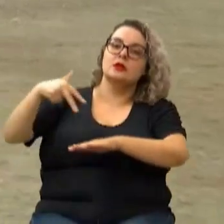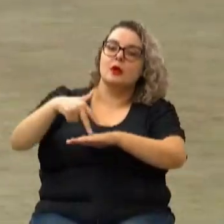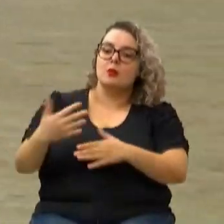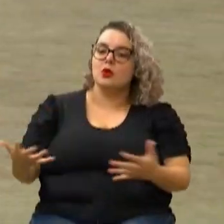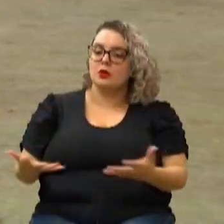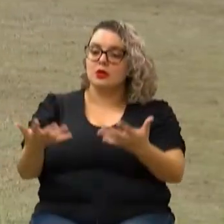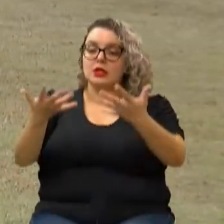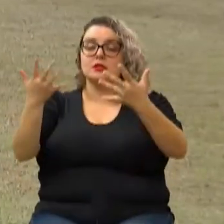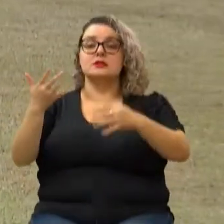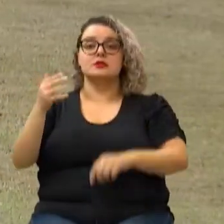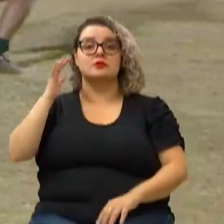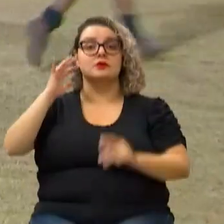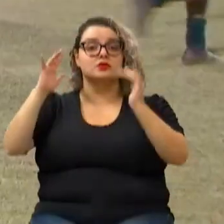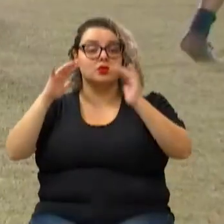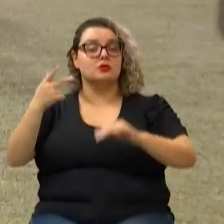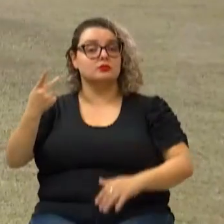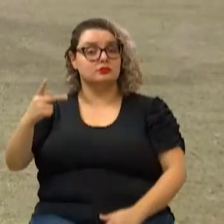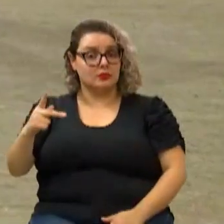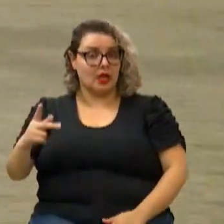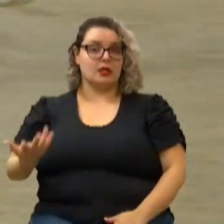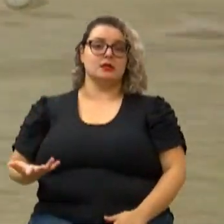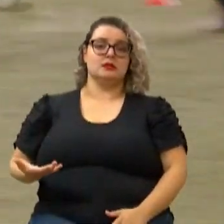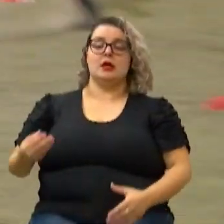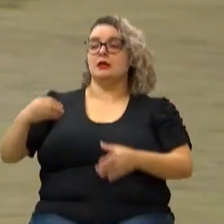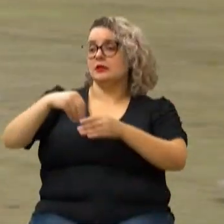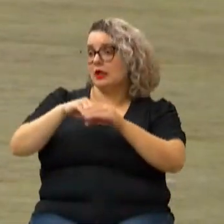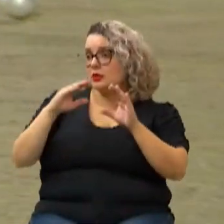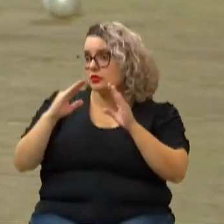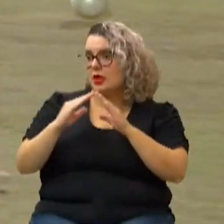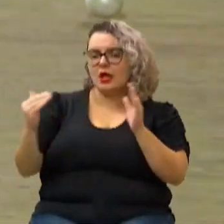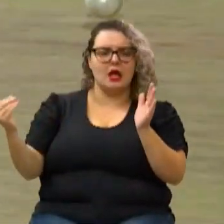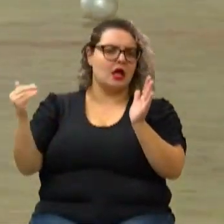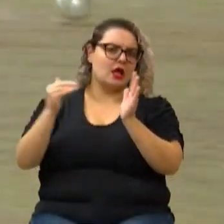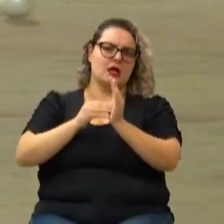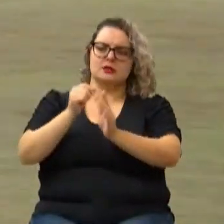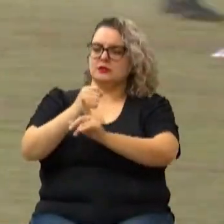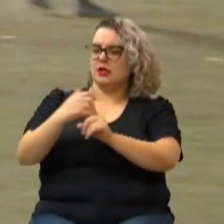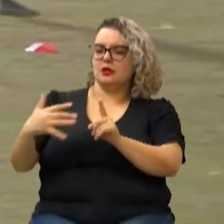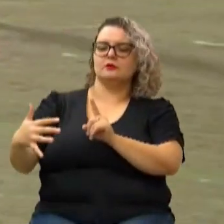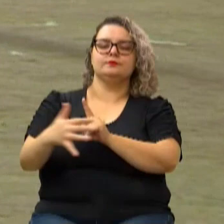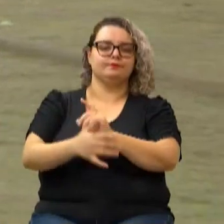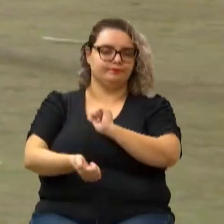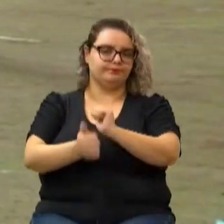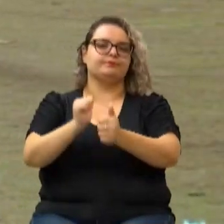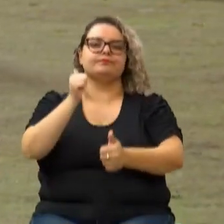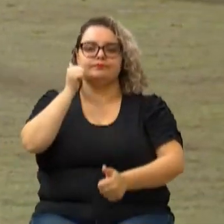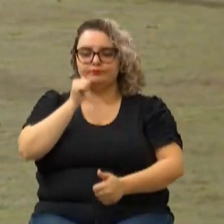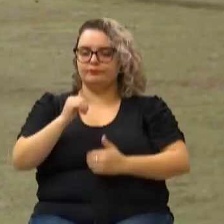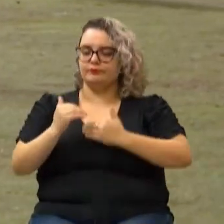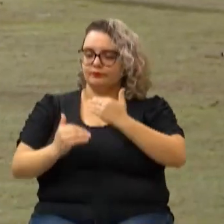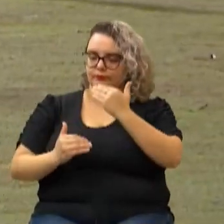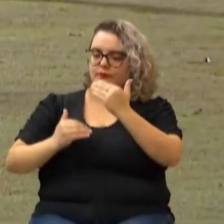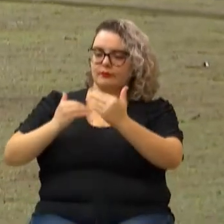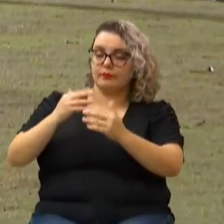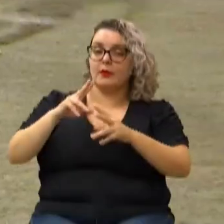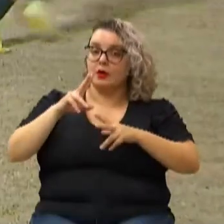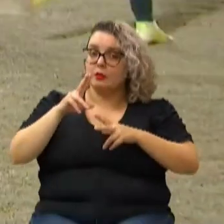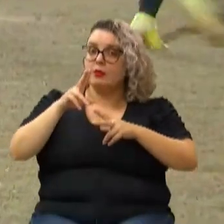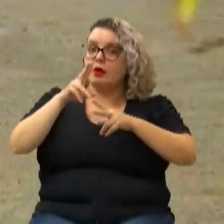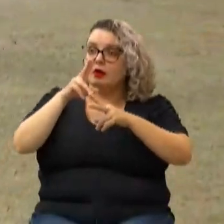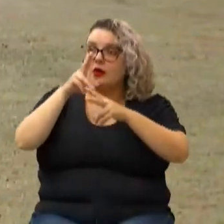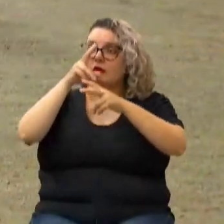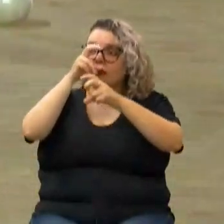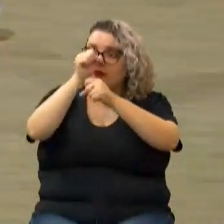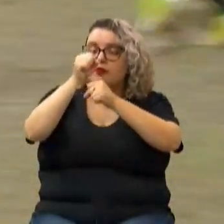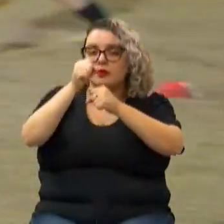as meninas para o treino, incentivando o sonho delas. Então eu acho que desde casa até na sociedade, o futebol feminino ele vem criando uma